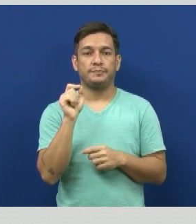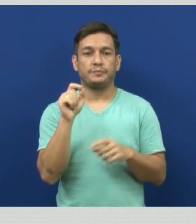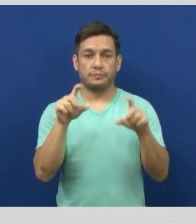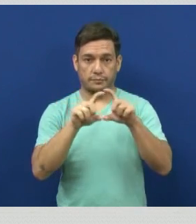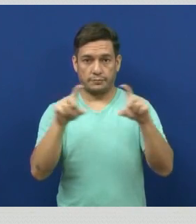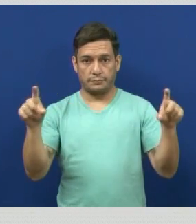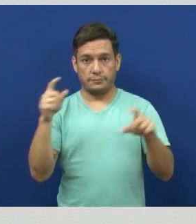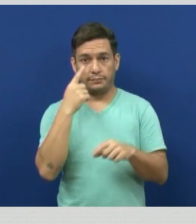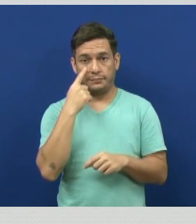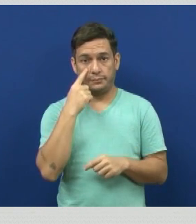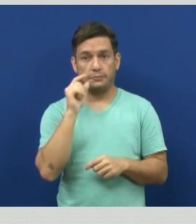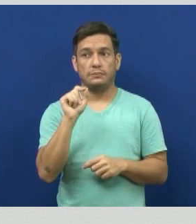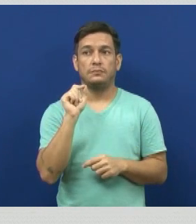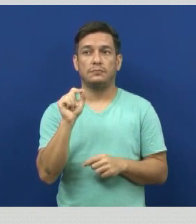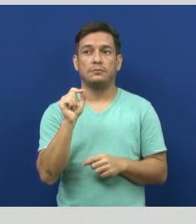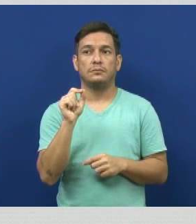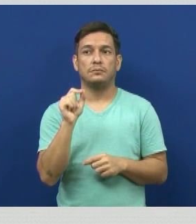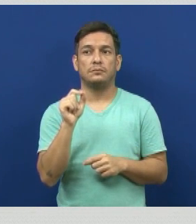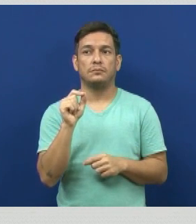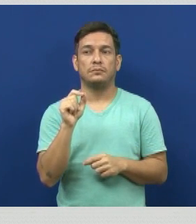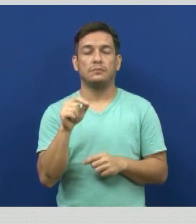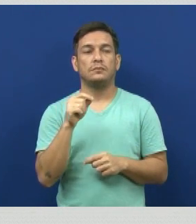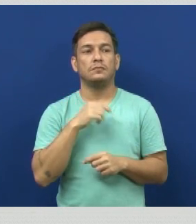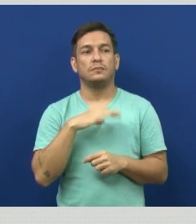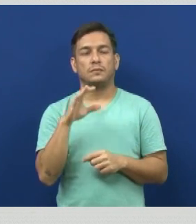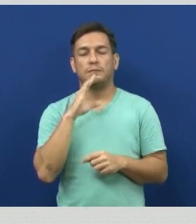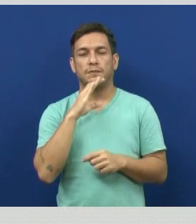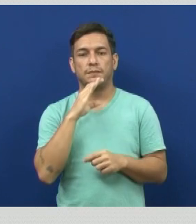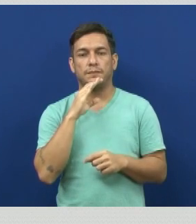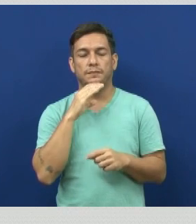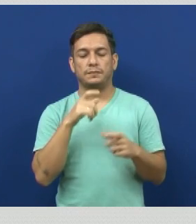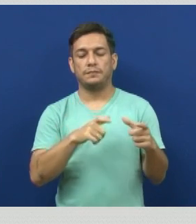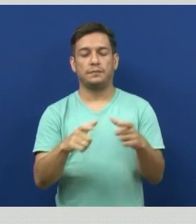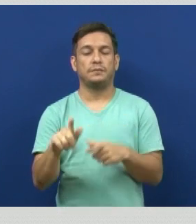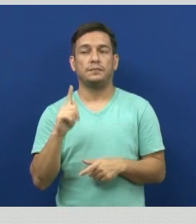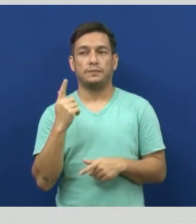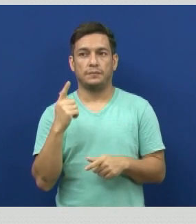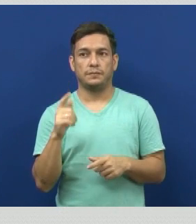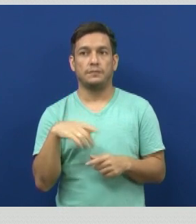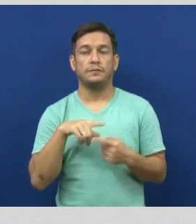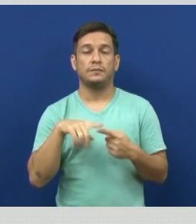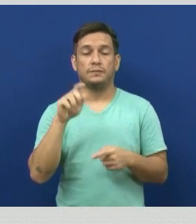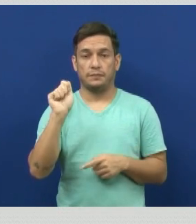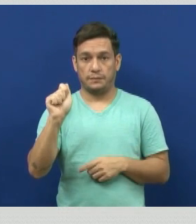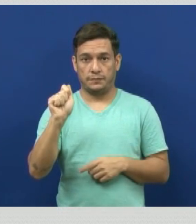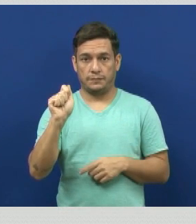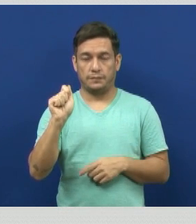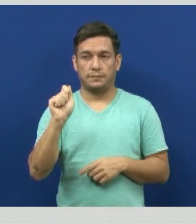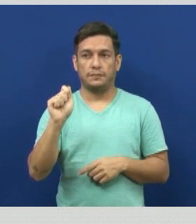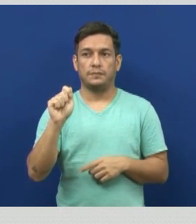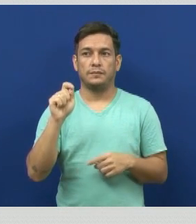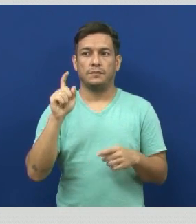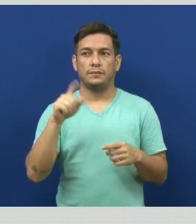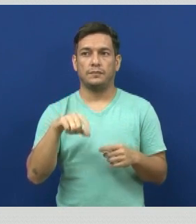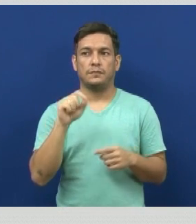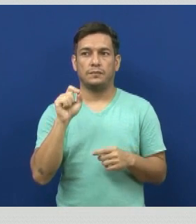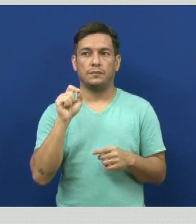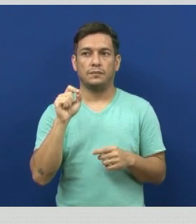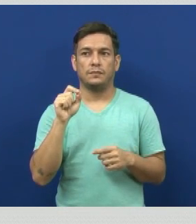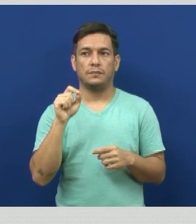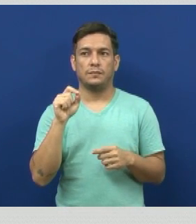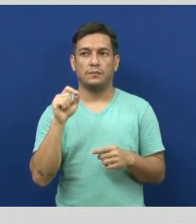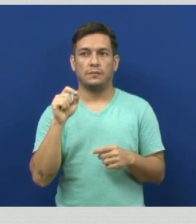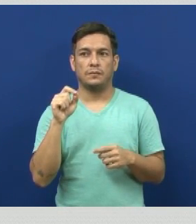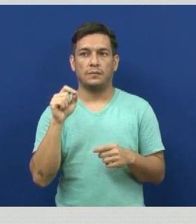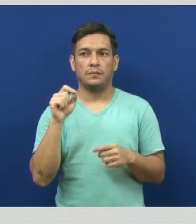trecho acima observa a noção de espaço geográfico vinculado. Alternativa A, ao emprego aleatório